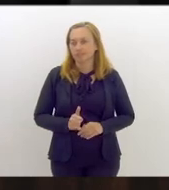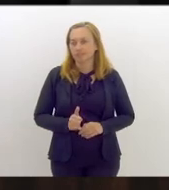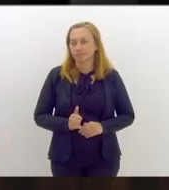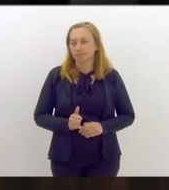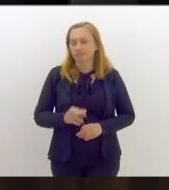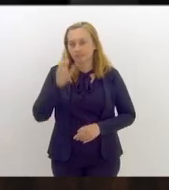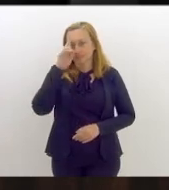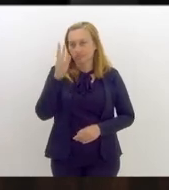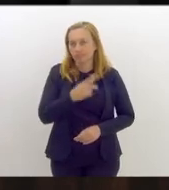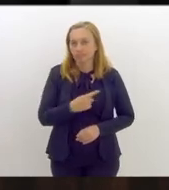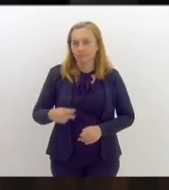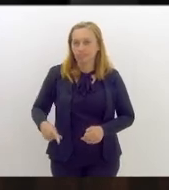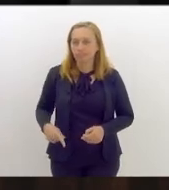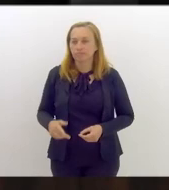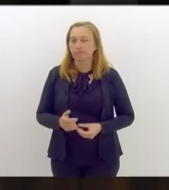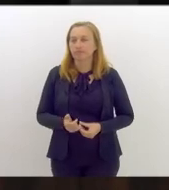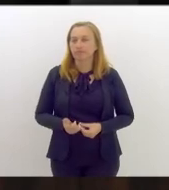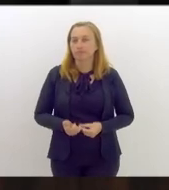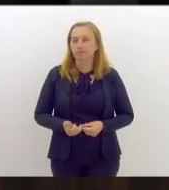Senhor presidente,